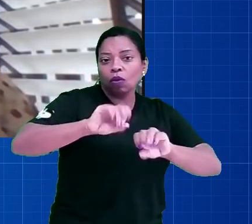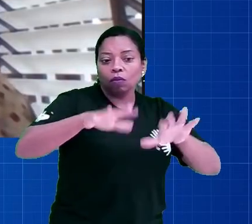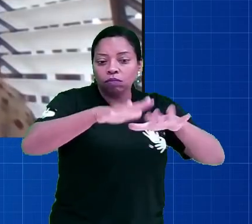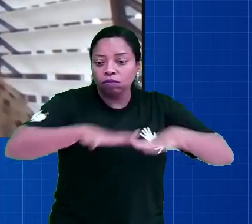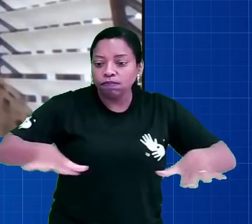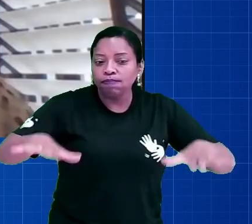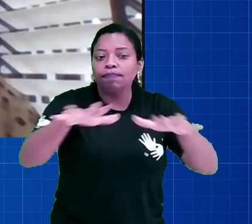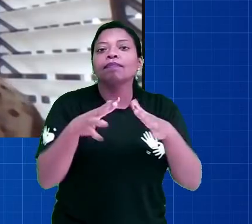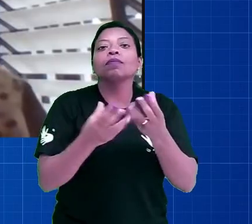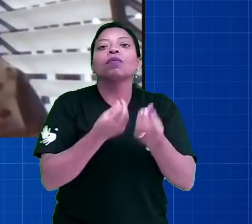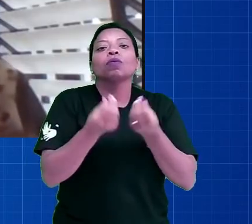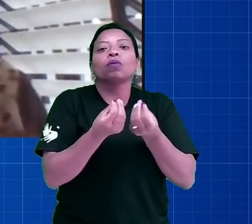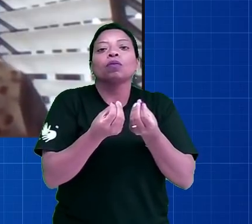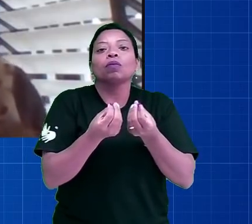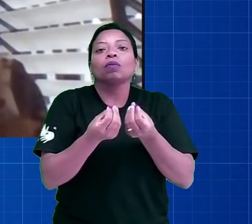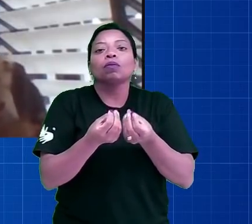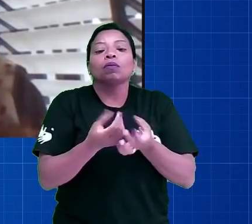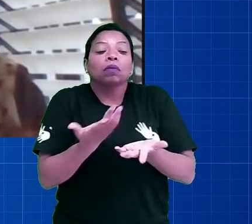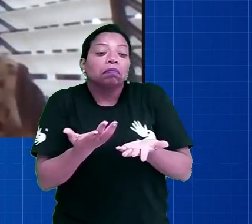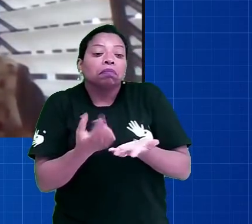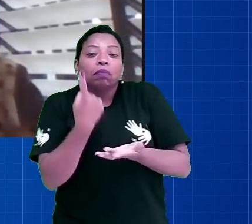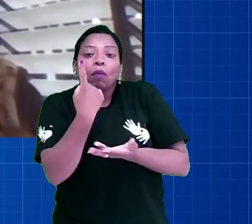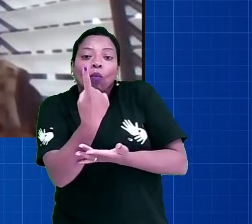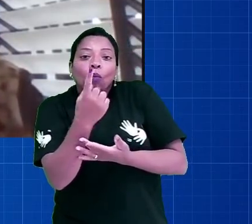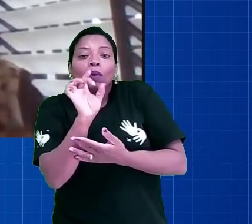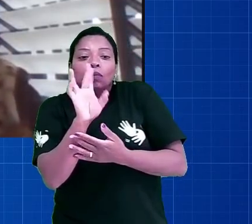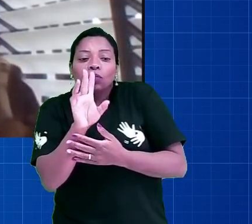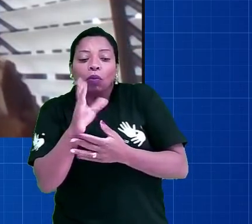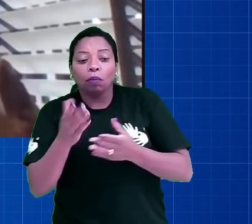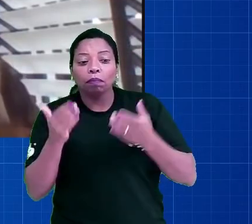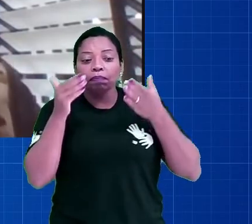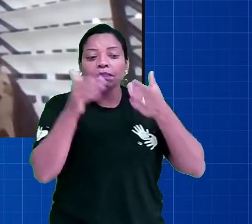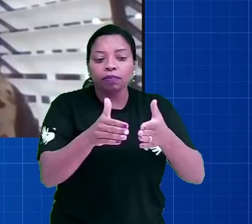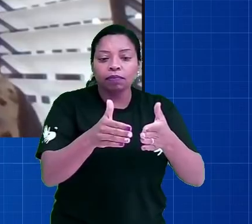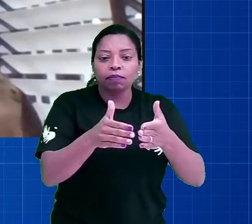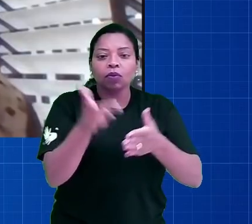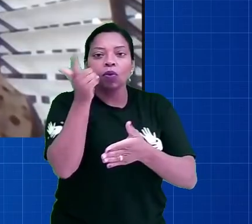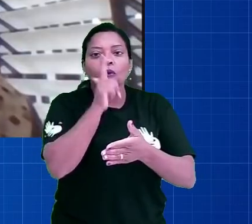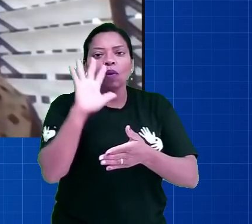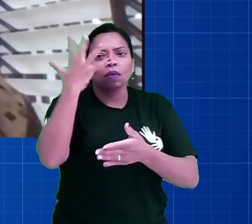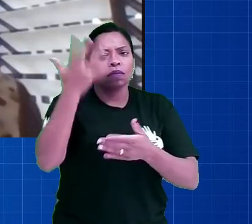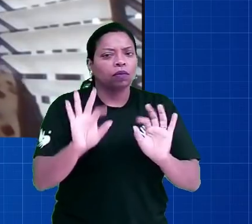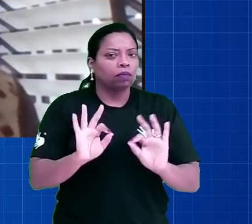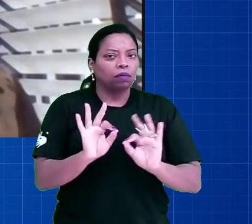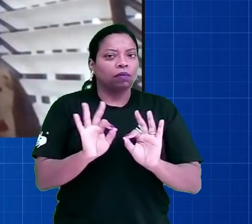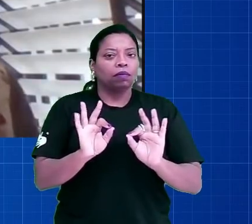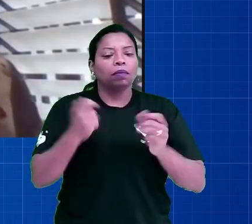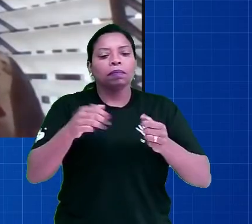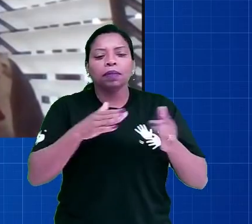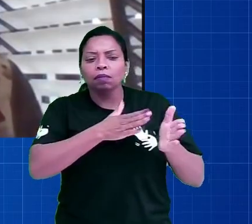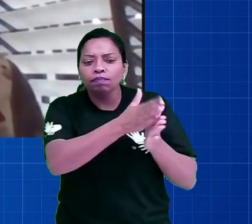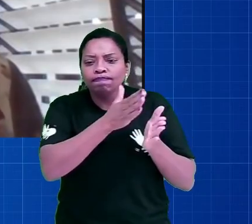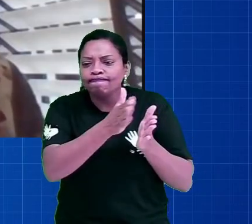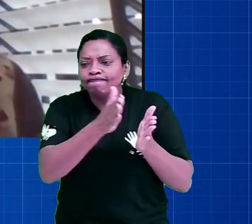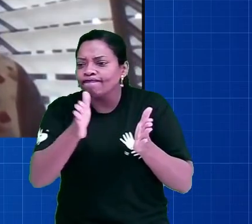mundo. Não podemos imaginar que existe uma solução. Nós precisamos pensar em N caminhos. Então, nessa